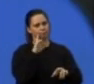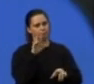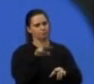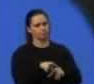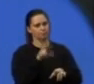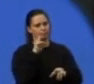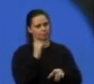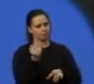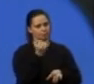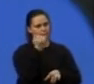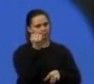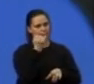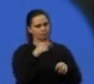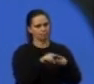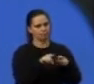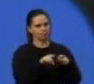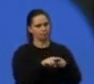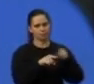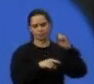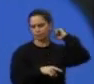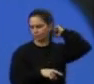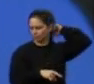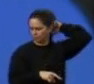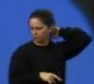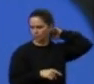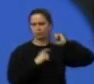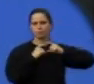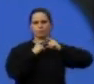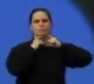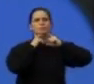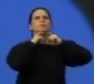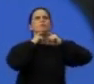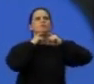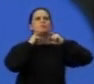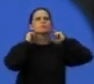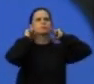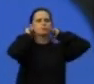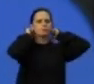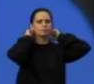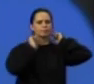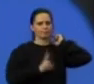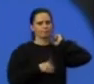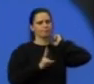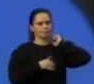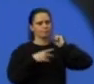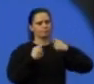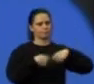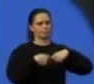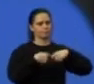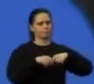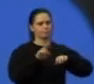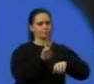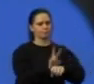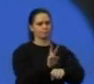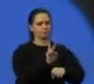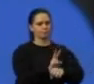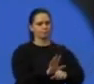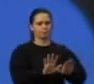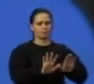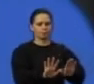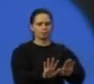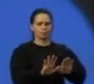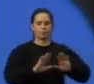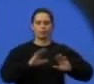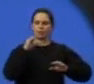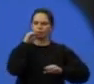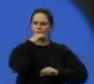é importante ressaltar que a coluna cervical deve ser preservada também. Mantenha a vítima deitada e